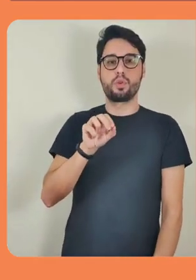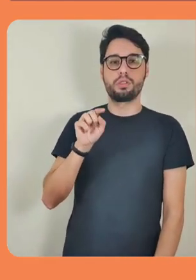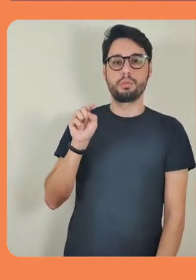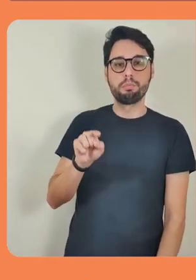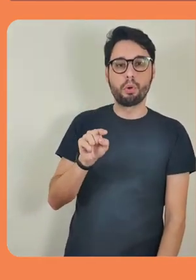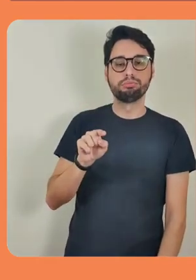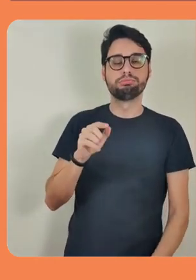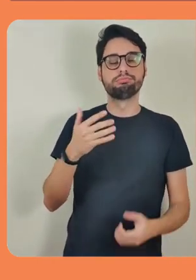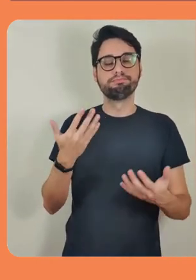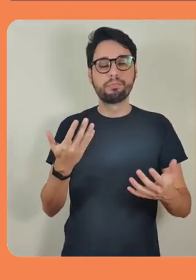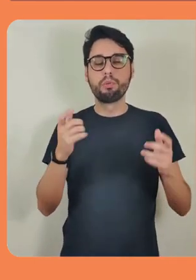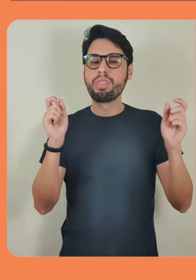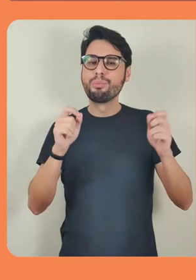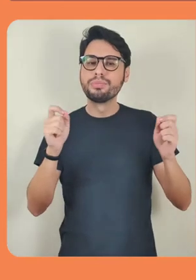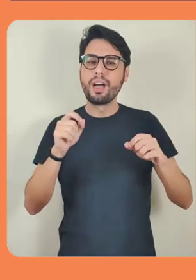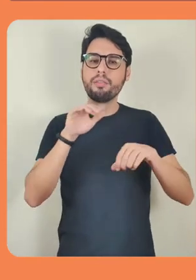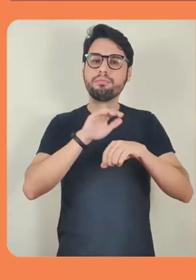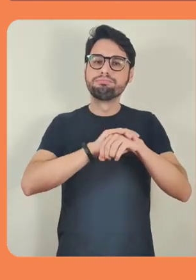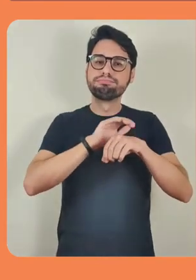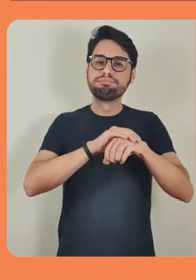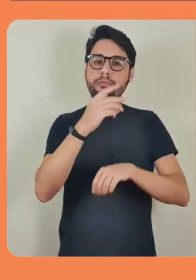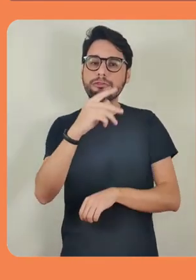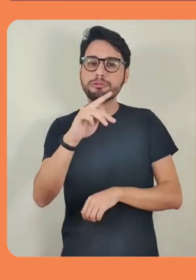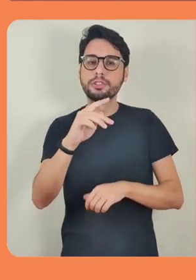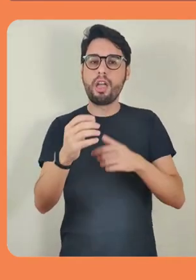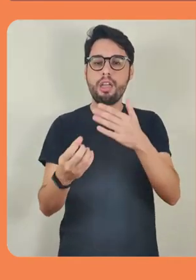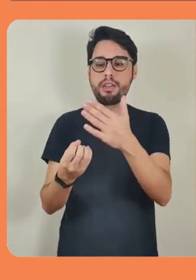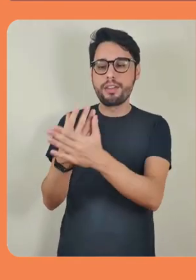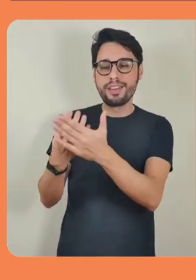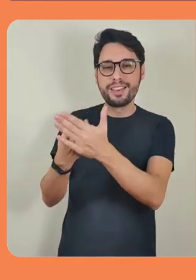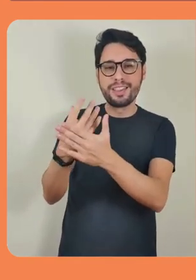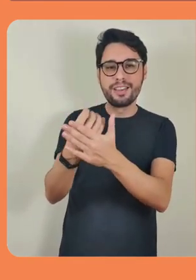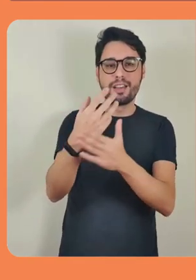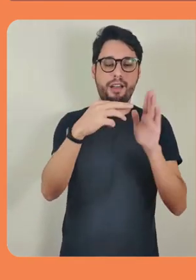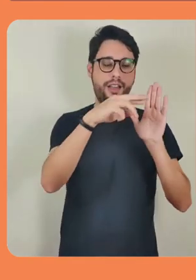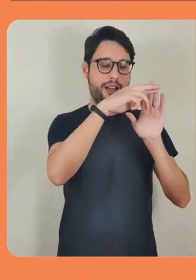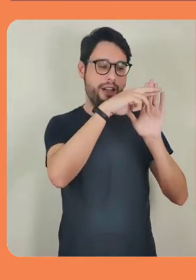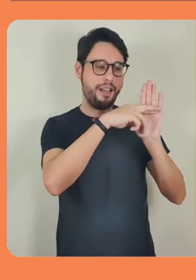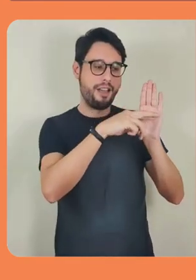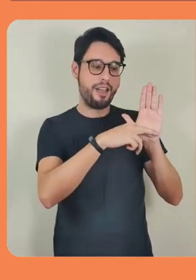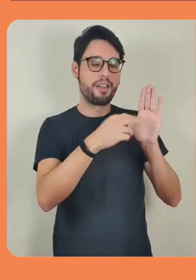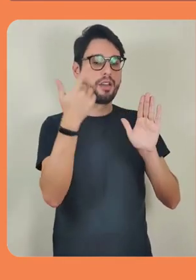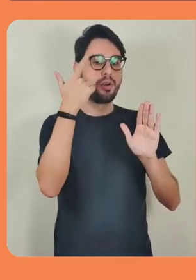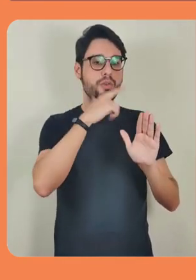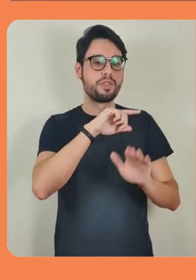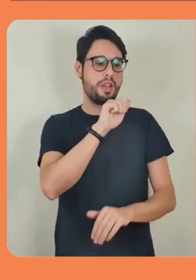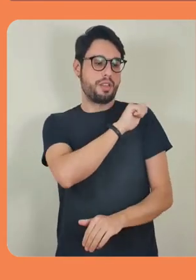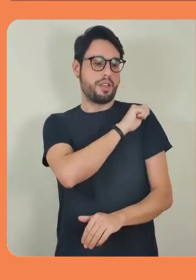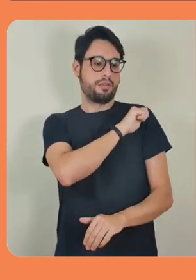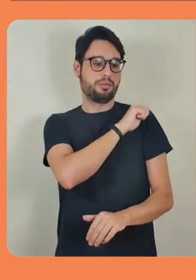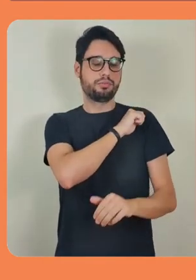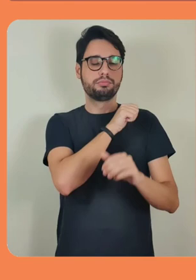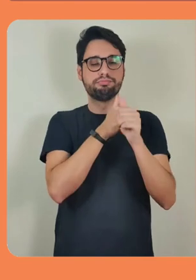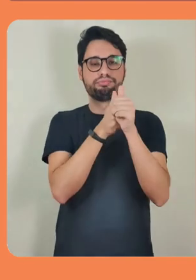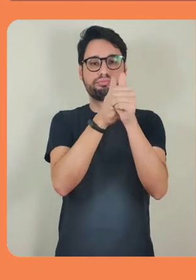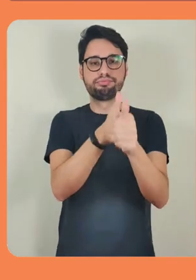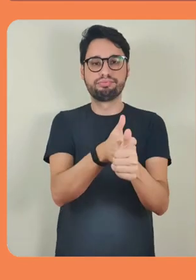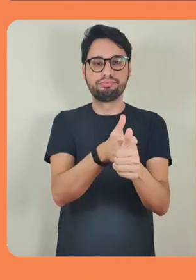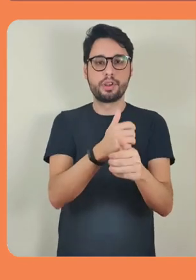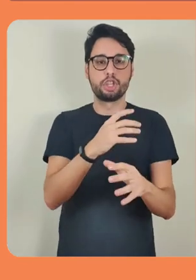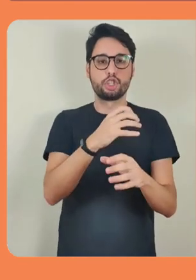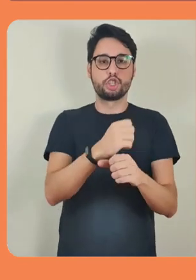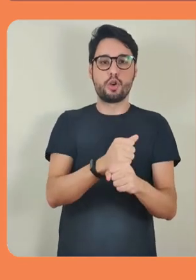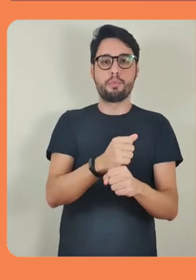e assim vai você vai criando essas essas regras e ganha para ele ganhar pontos E à